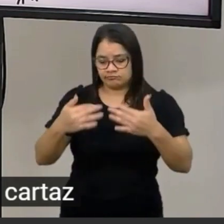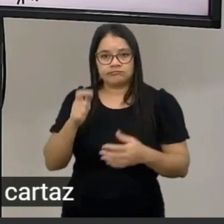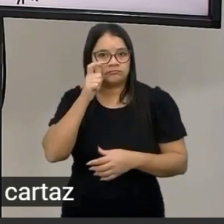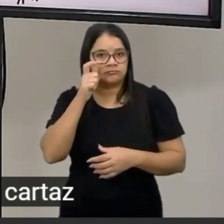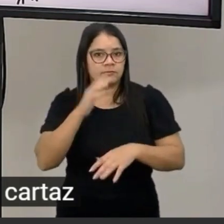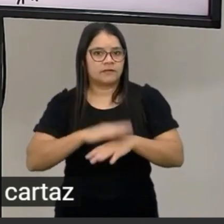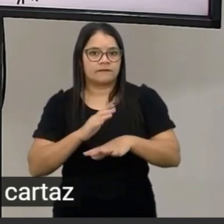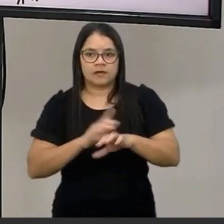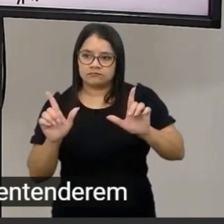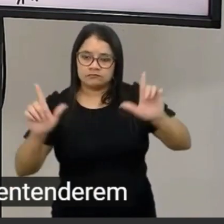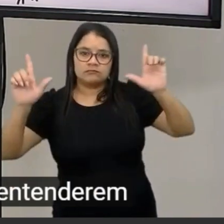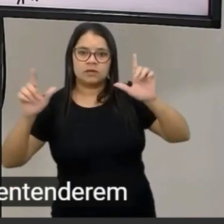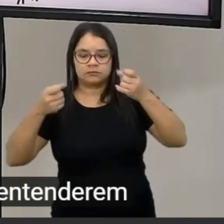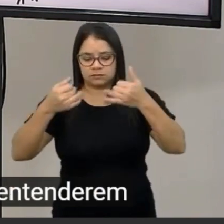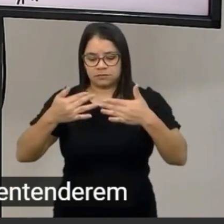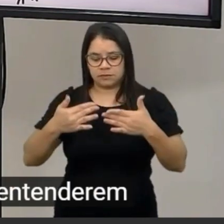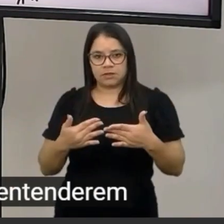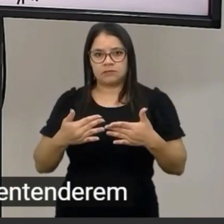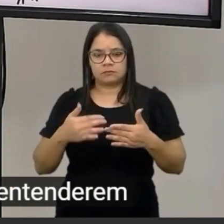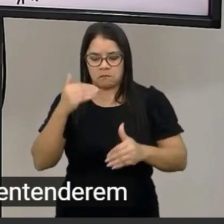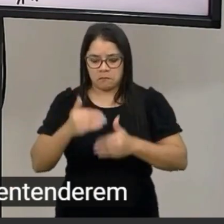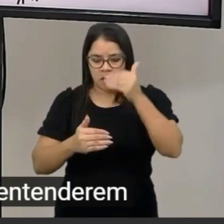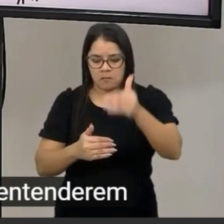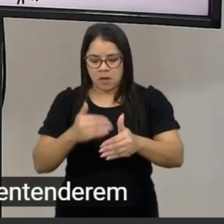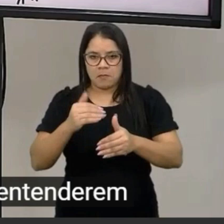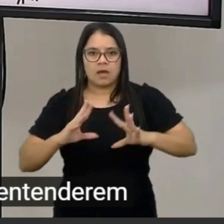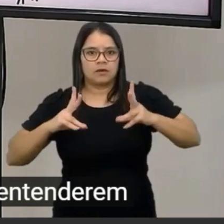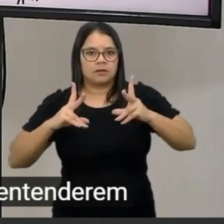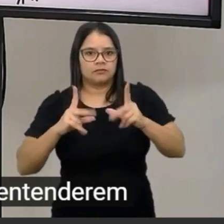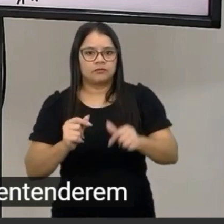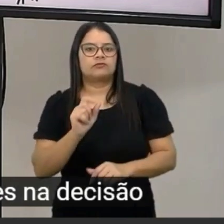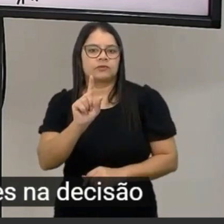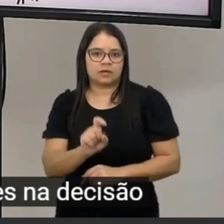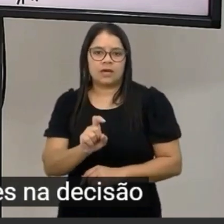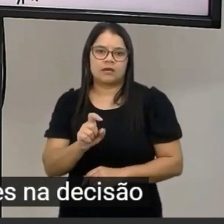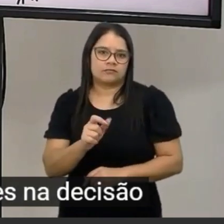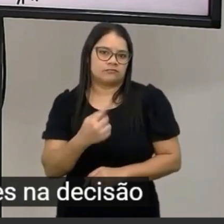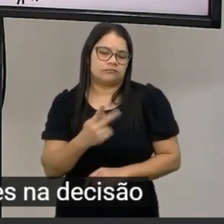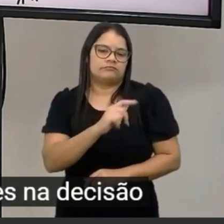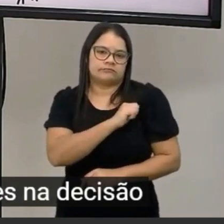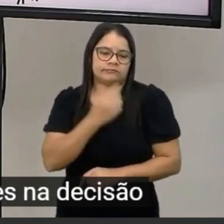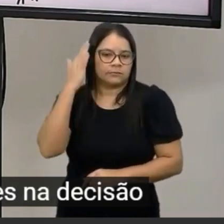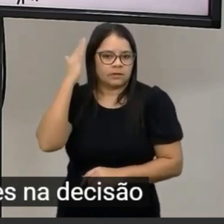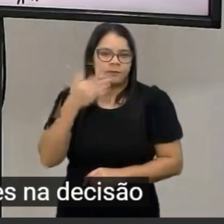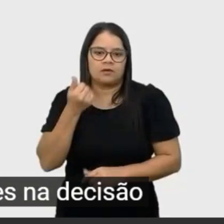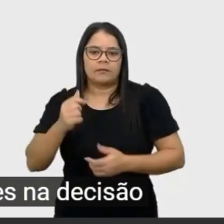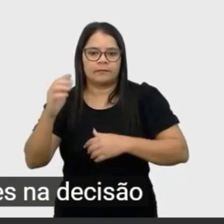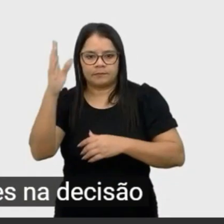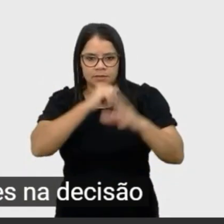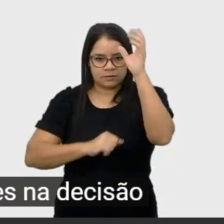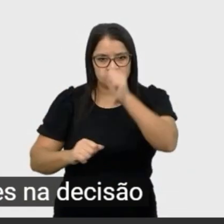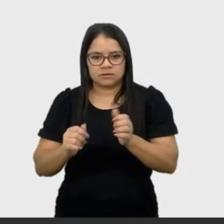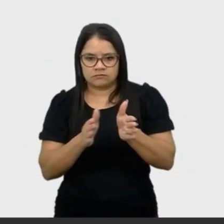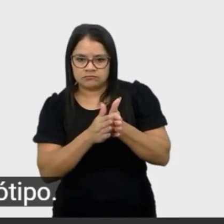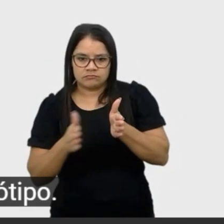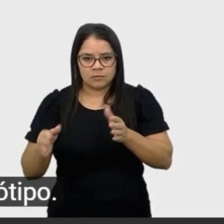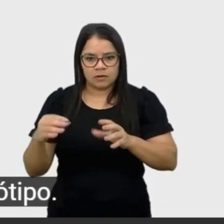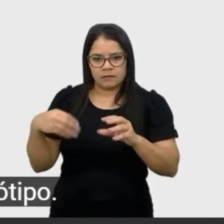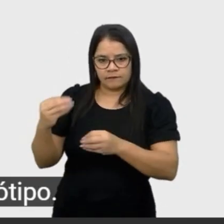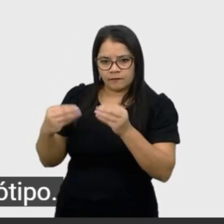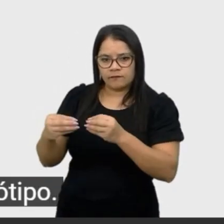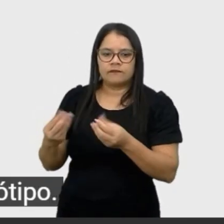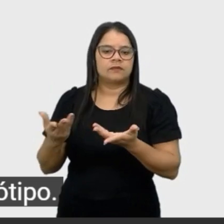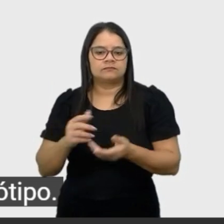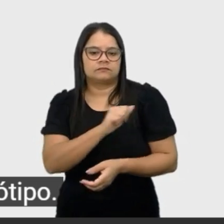É interessante que você faça aí, então, um cartaz explicando passo a passo do que é para esses estudantes entenderem e compreenderem. A aprendizagem ativa envolve os estudantes na